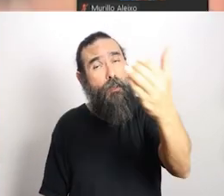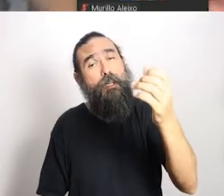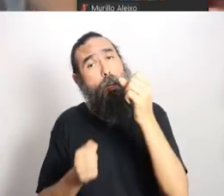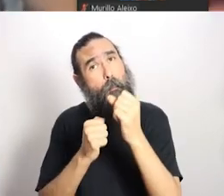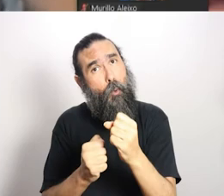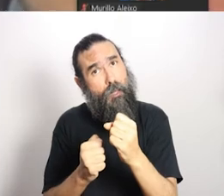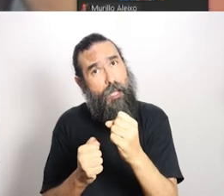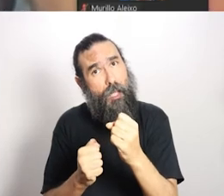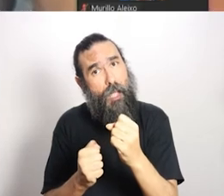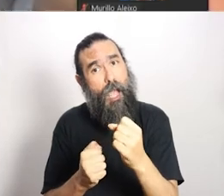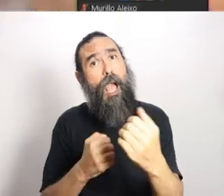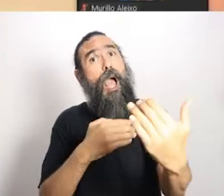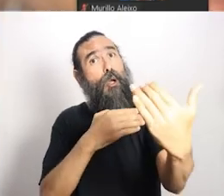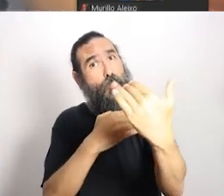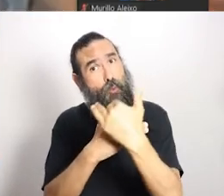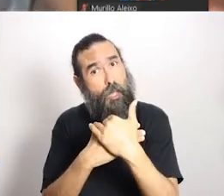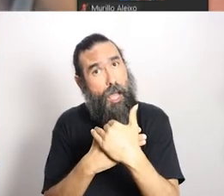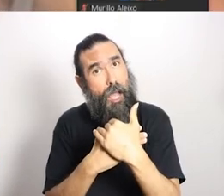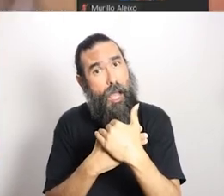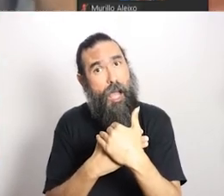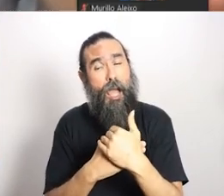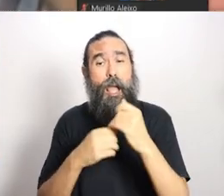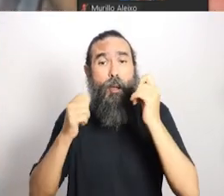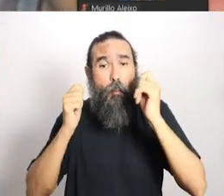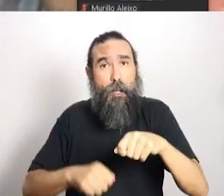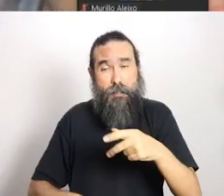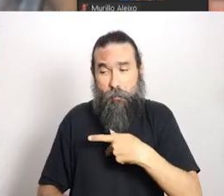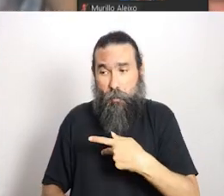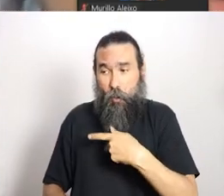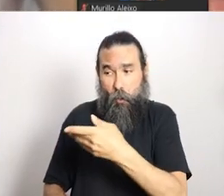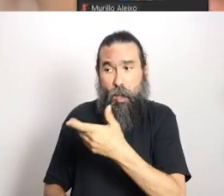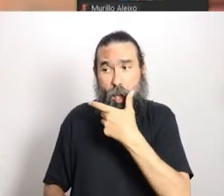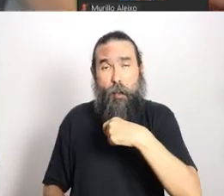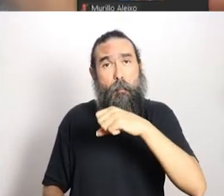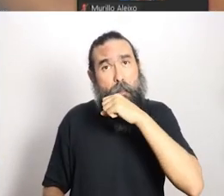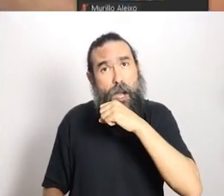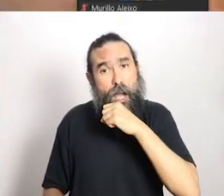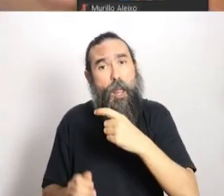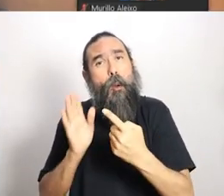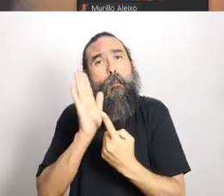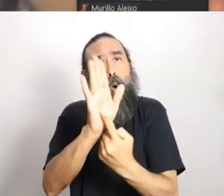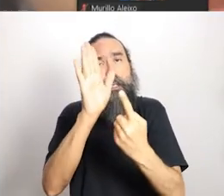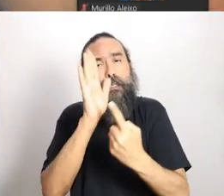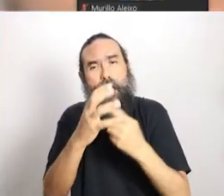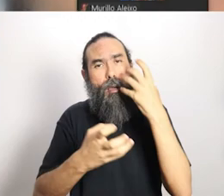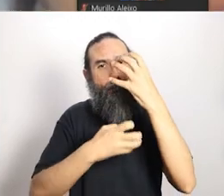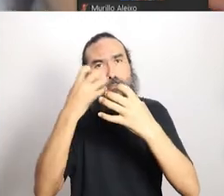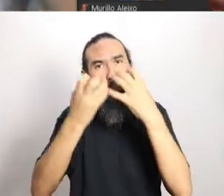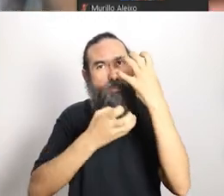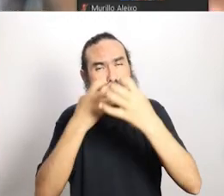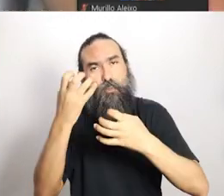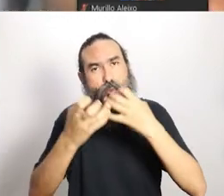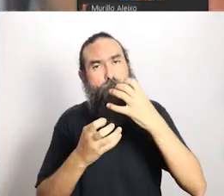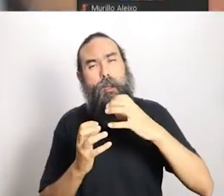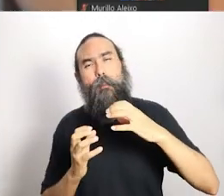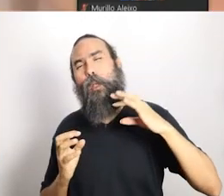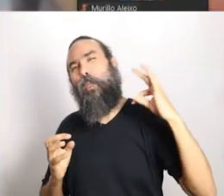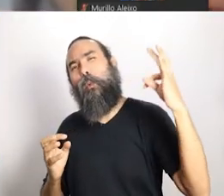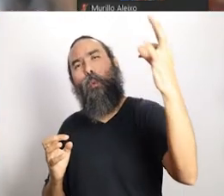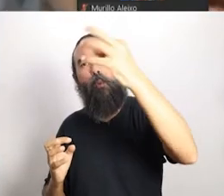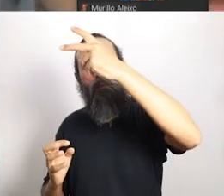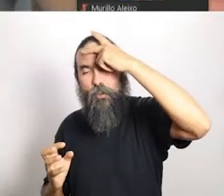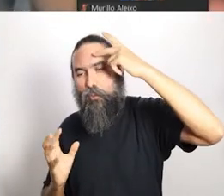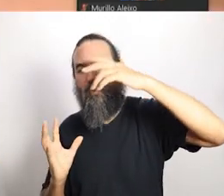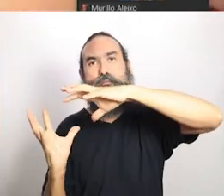puderem nos dar ainda mais, né, esse espaço de que o meu velho pai possa estar nos palcos aqui do Nordeste inteiro, do